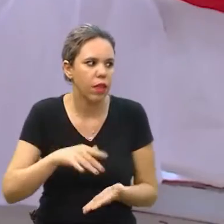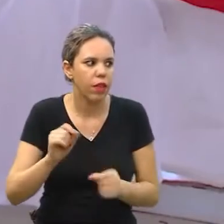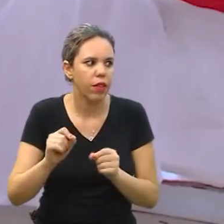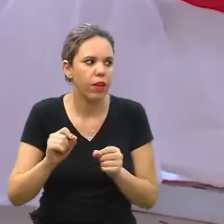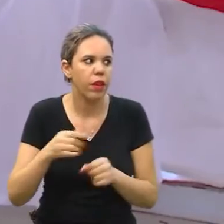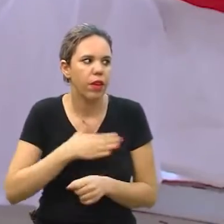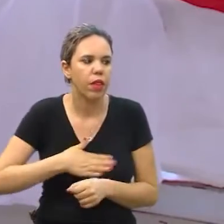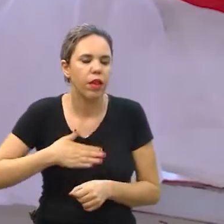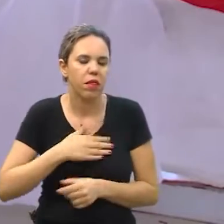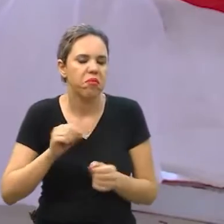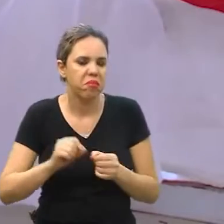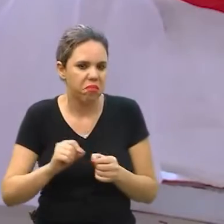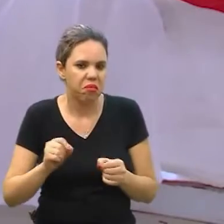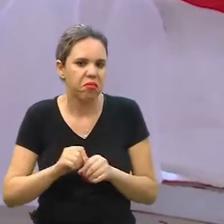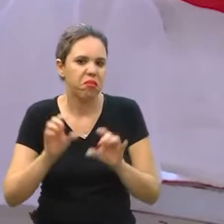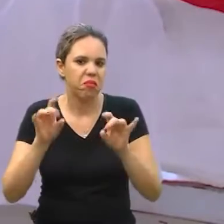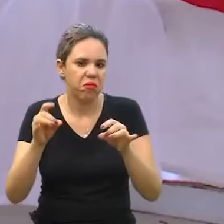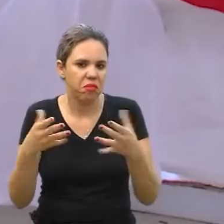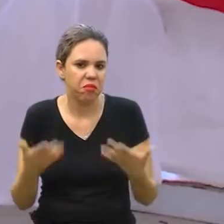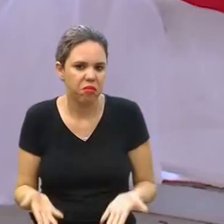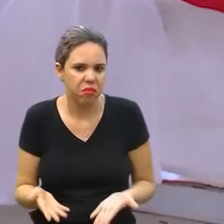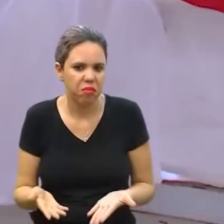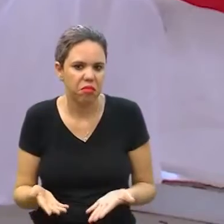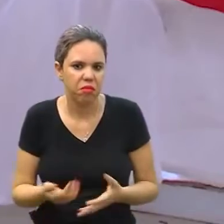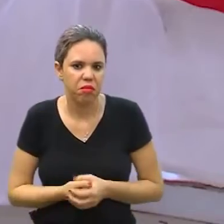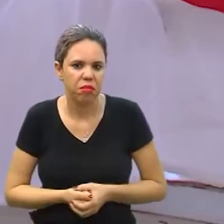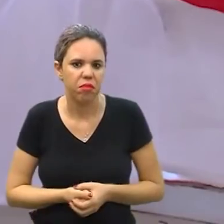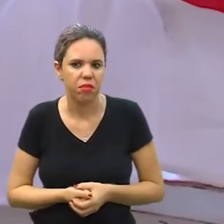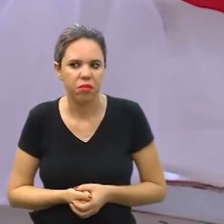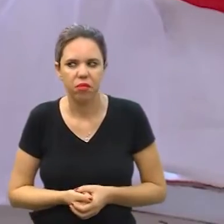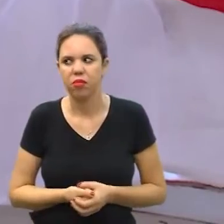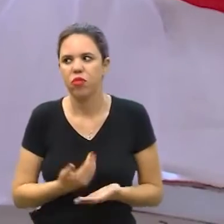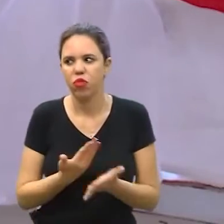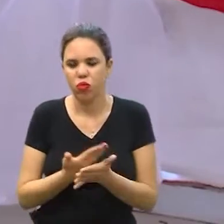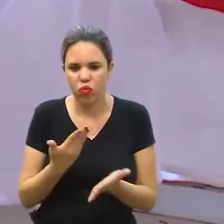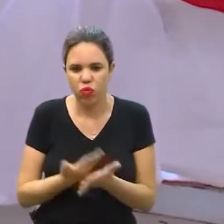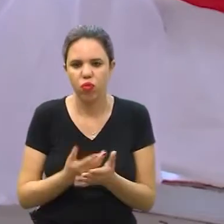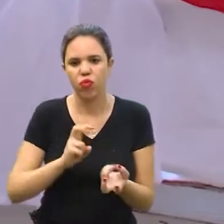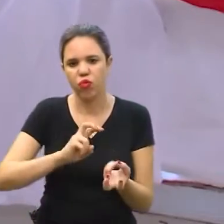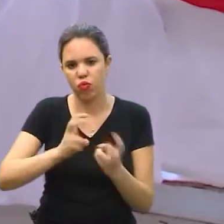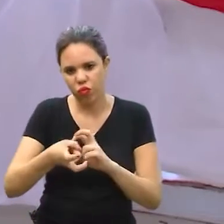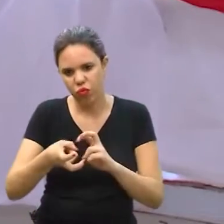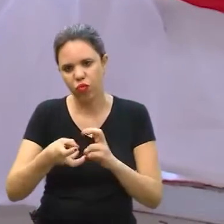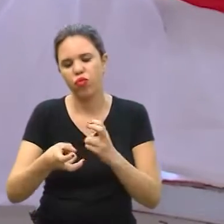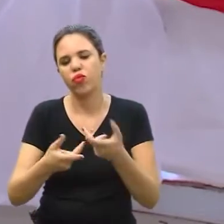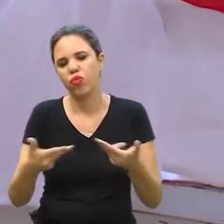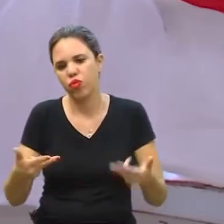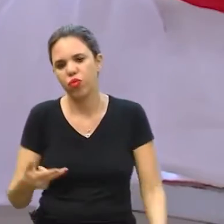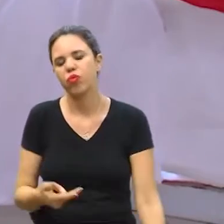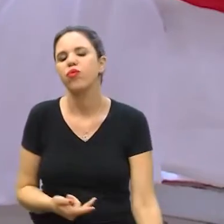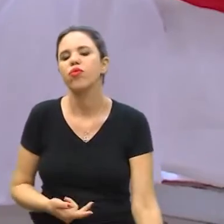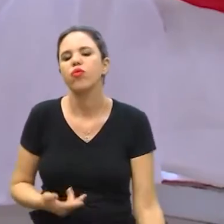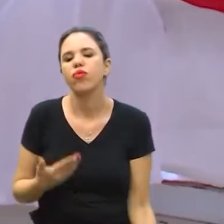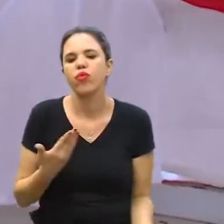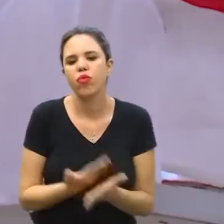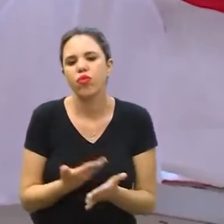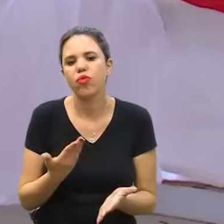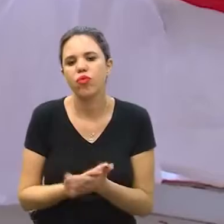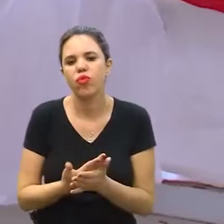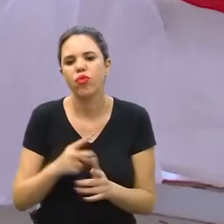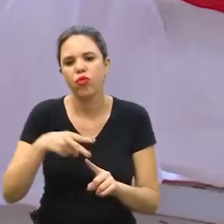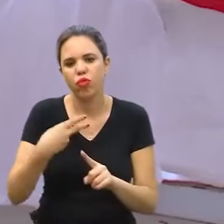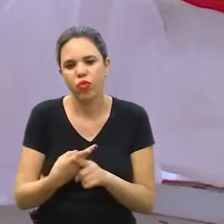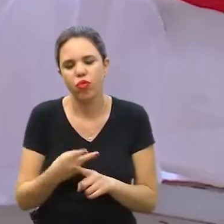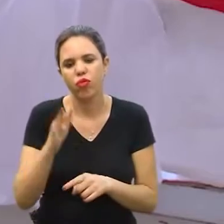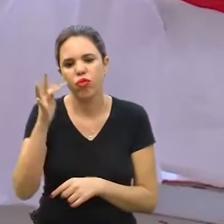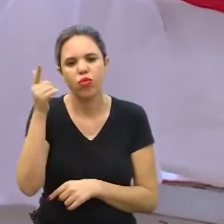que vale a pena fazer algo especial, vale a pena fazer um estudo de capoeira, vale a pena fazer uma aula, um reforço